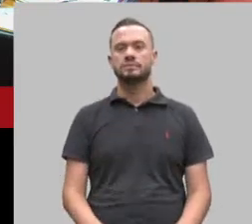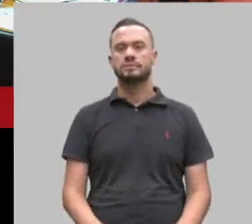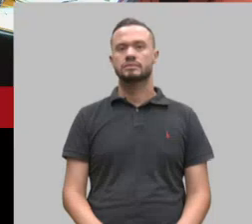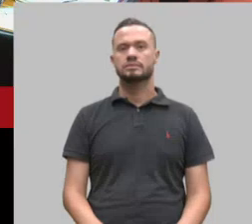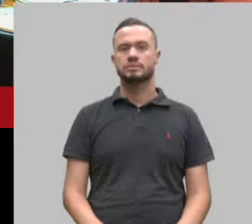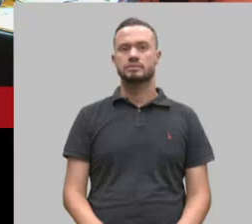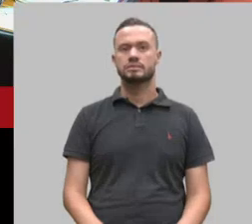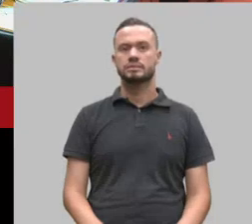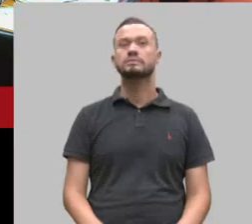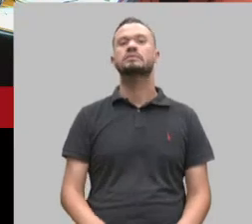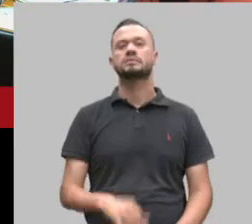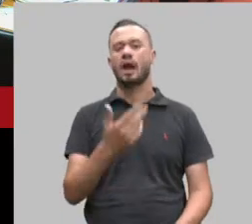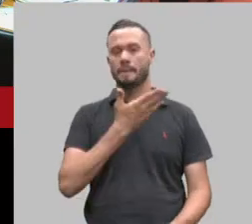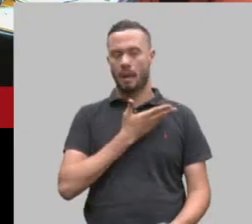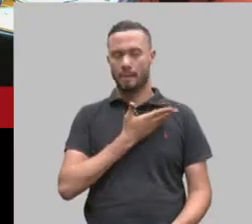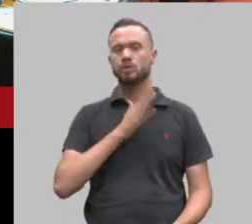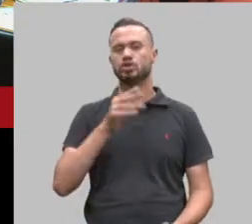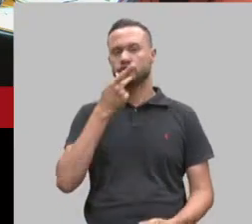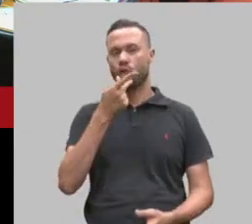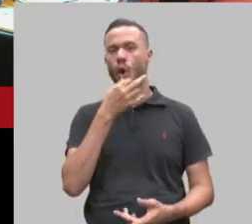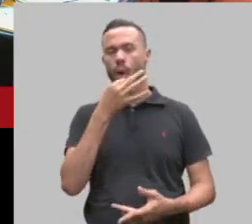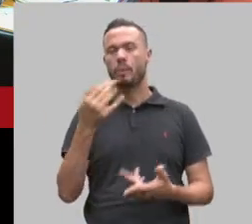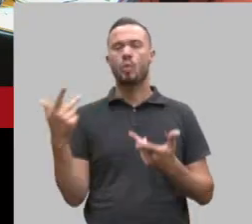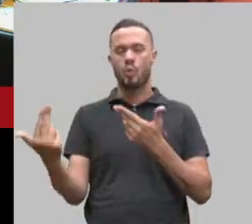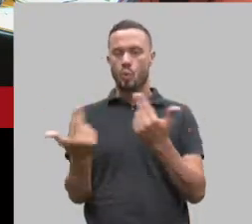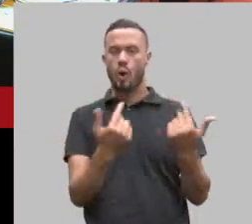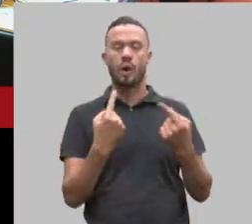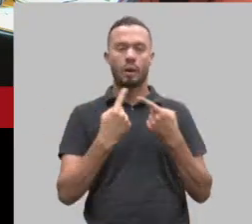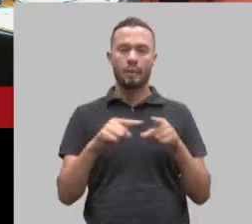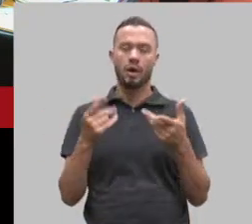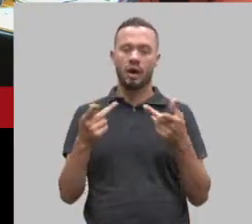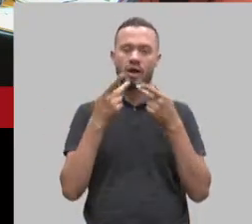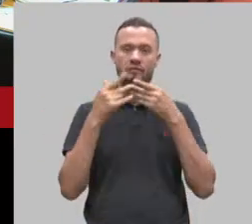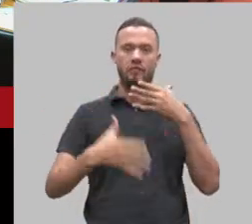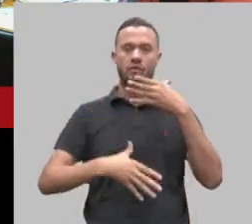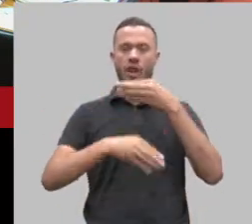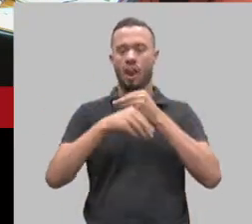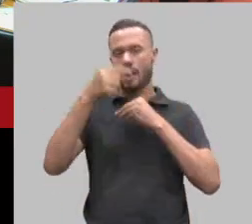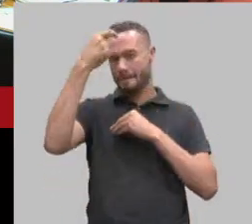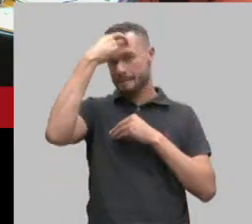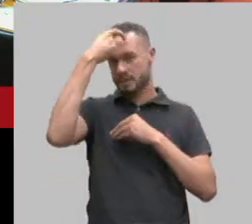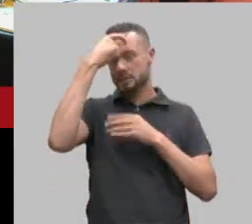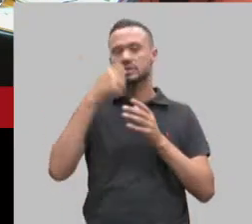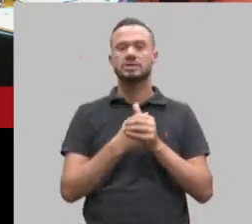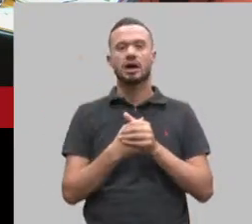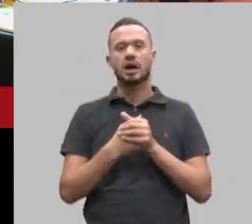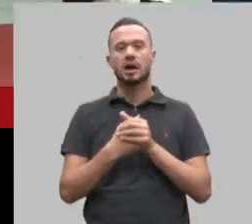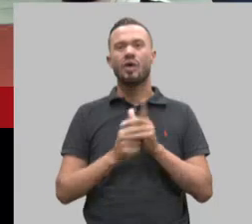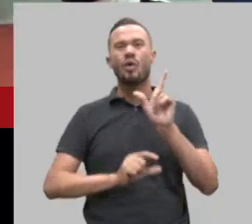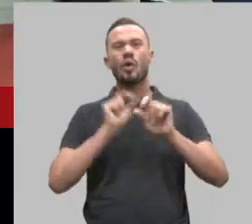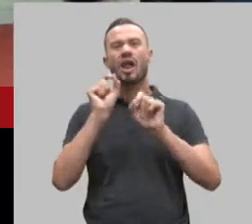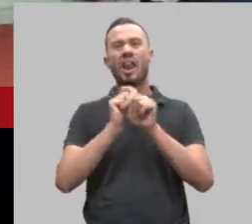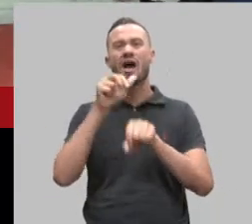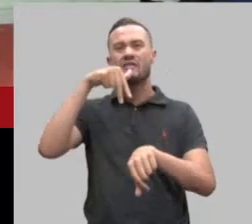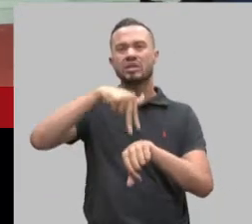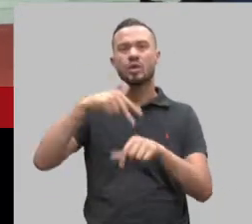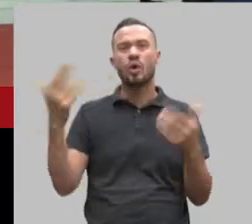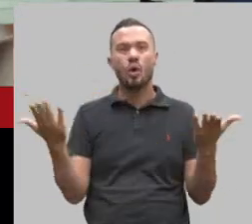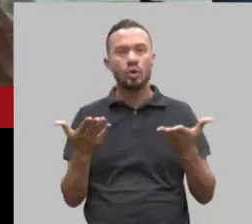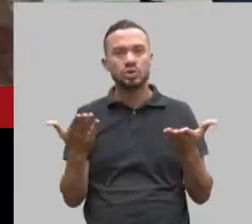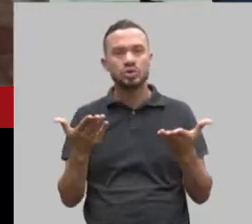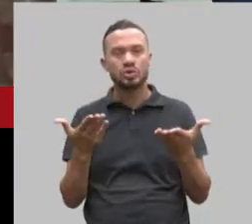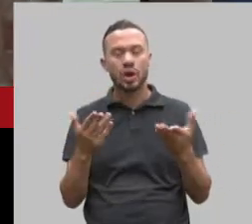contemplada pelos meus colegas mas eu vim aqui para trazer uma reflexão para vocês o que que a gente tá fazendo aqui a gente tá